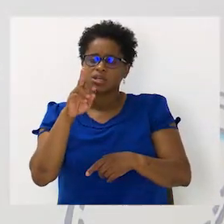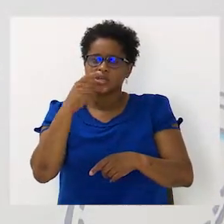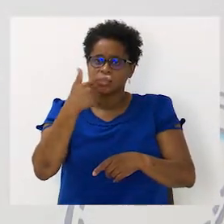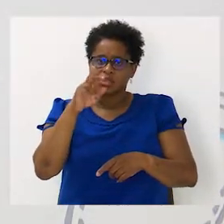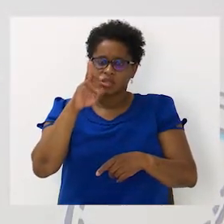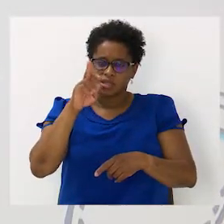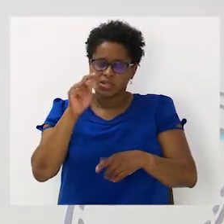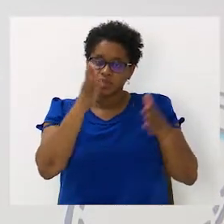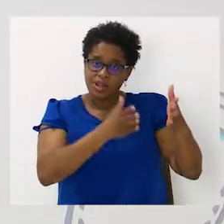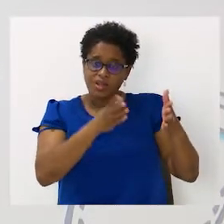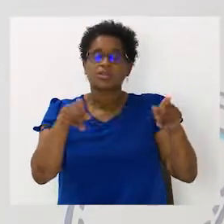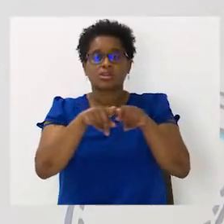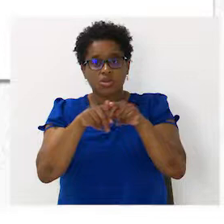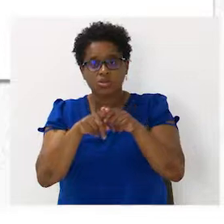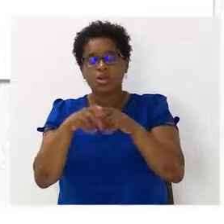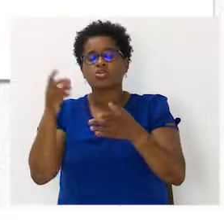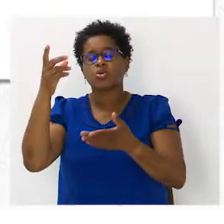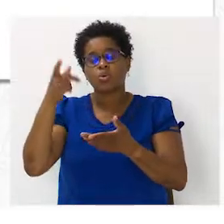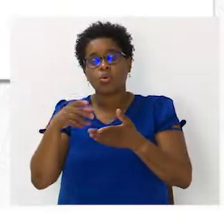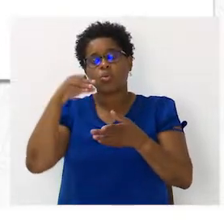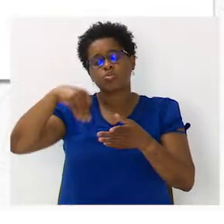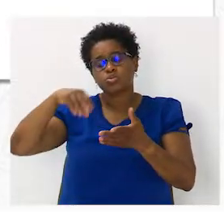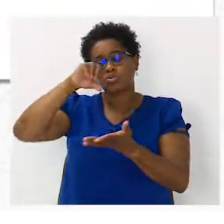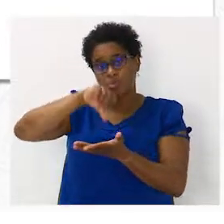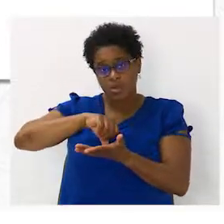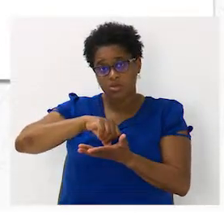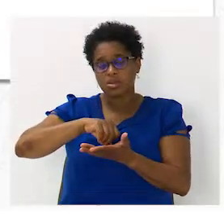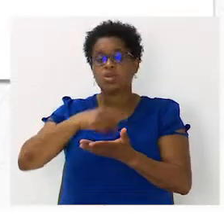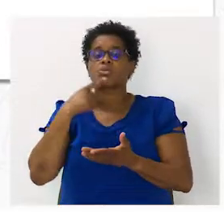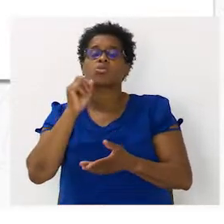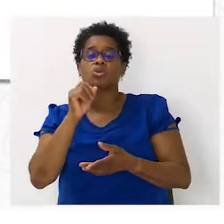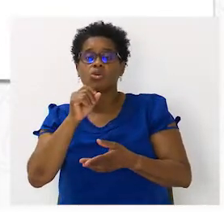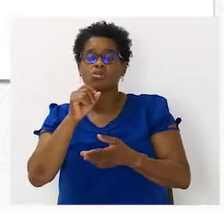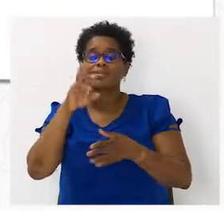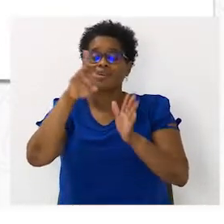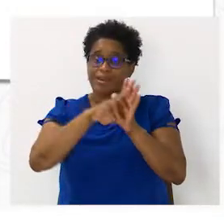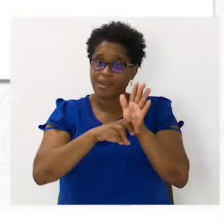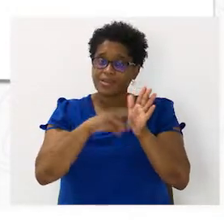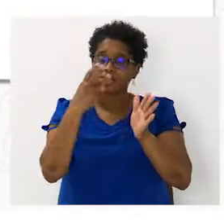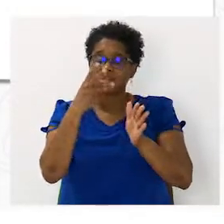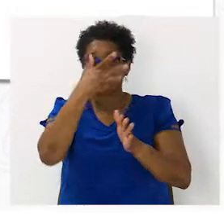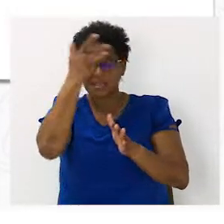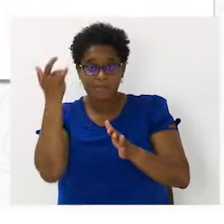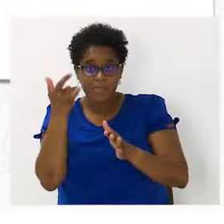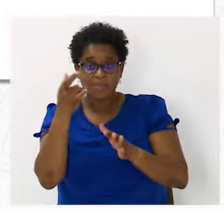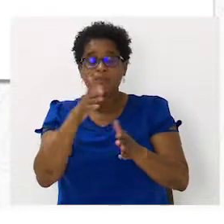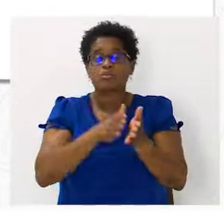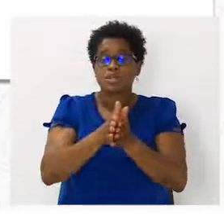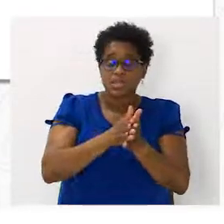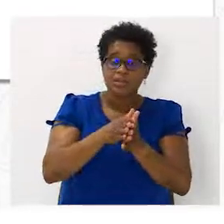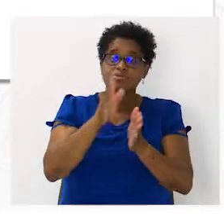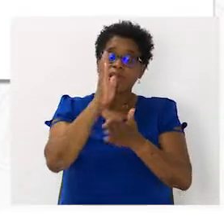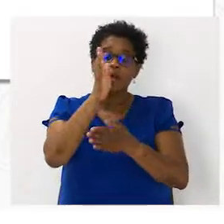durante a resolução de exercícios, que nós chamamos de regra de três simples. Os ângulos das